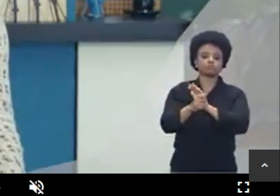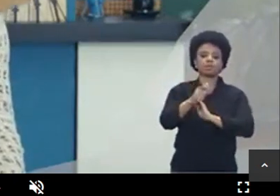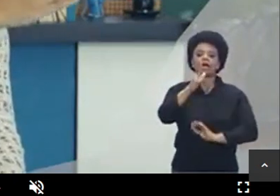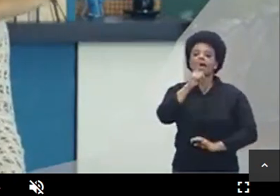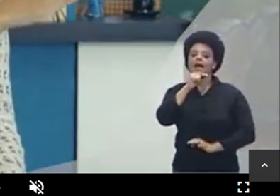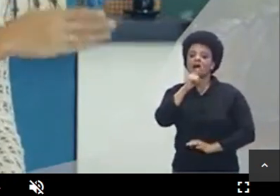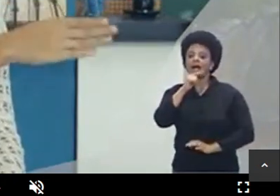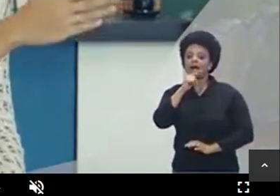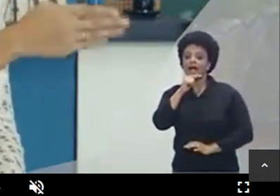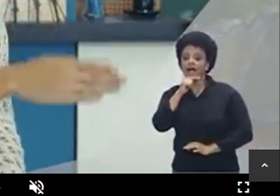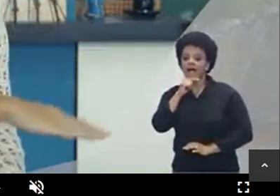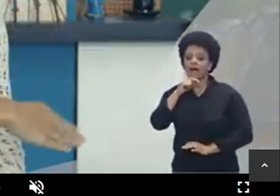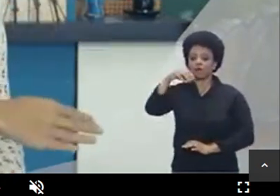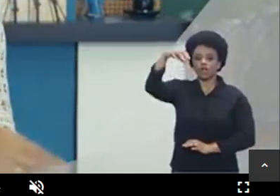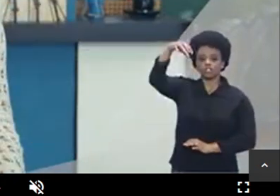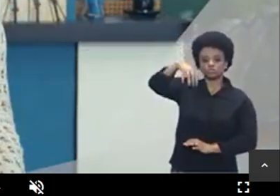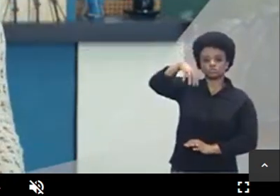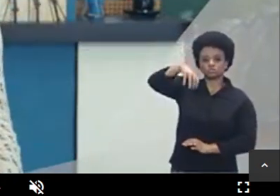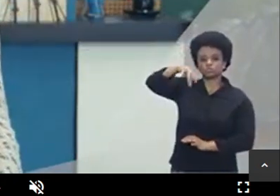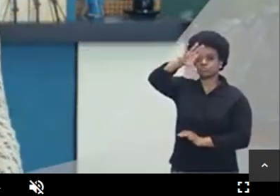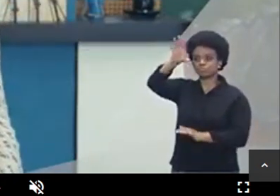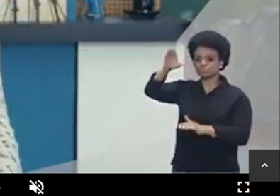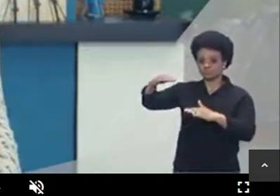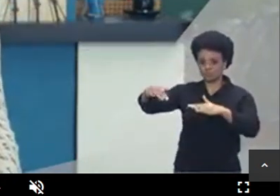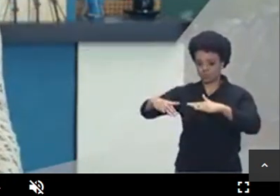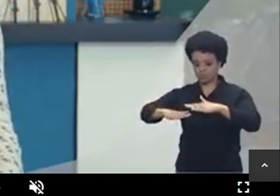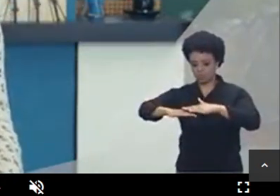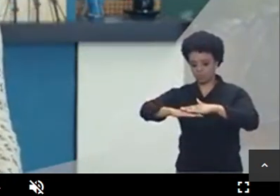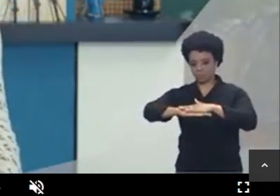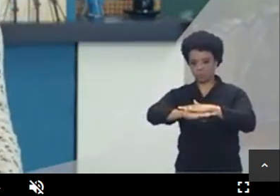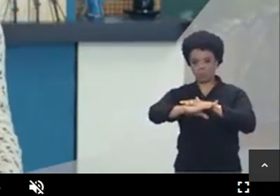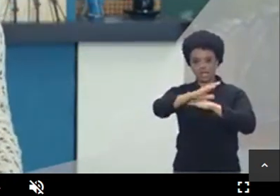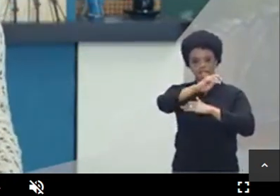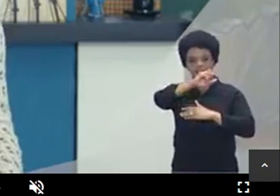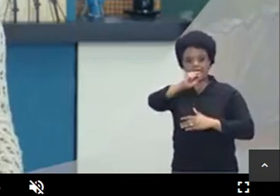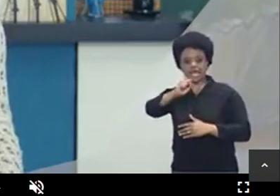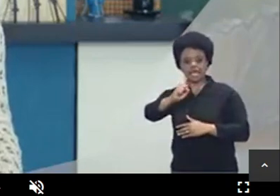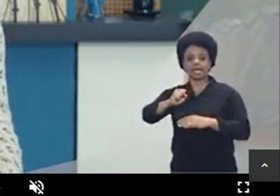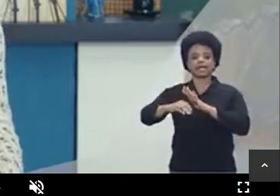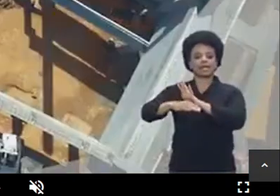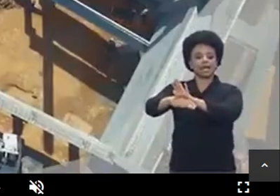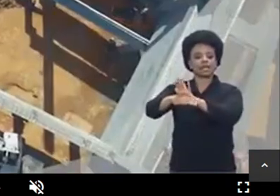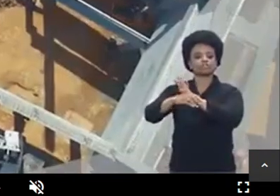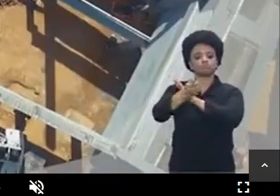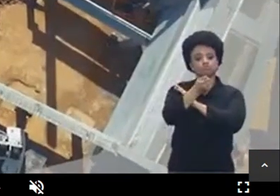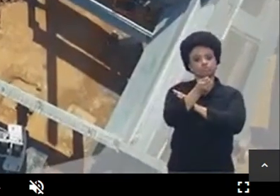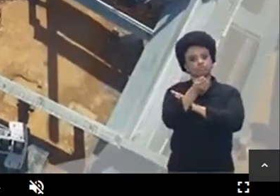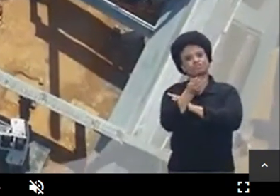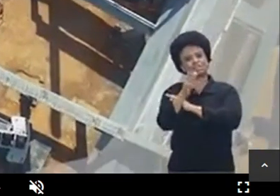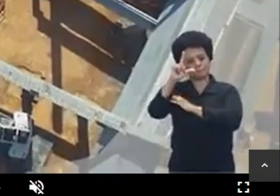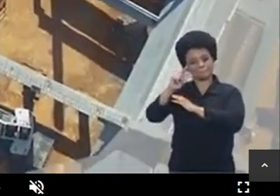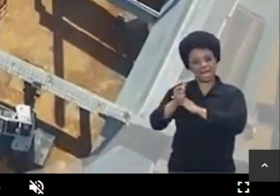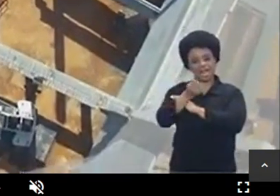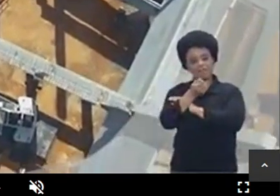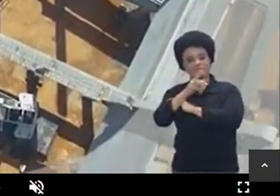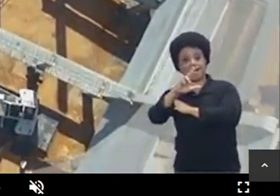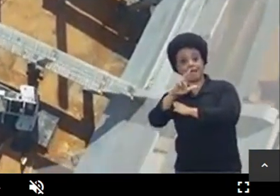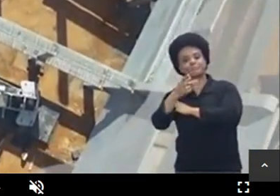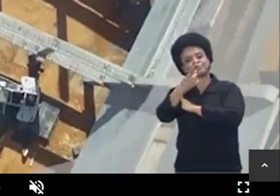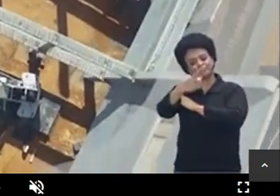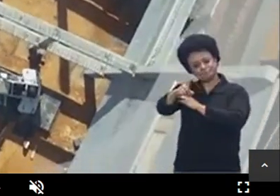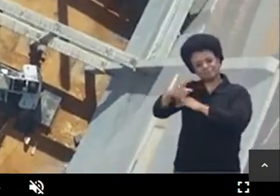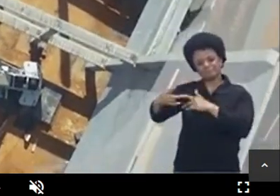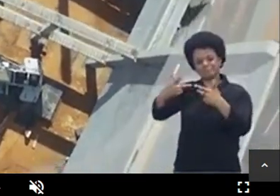que recebe água da chuva com um poço, passa por baixo da casa e ajuda a resfriar para evitar o ar-condicionado. Outros sistemas também